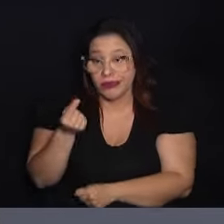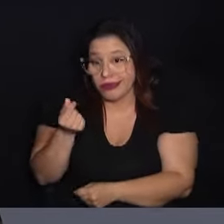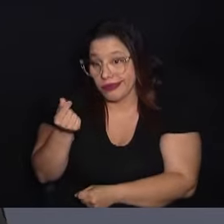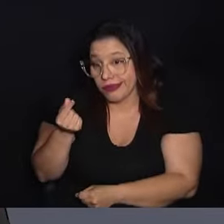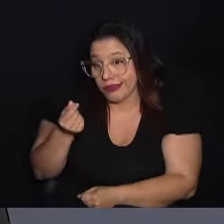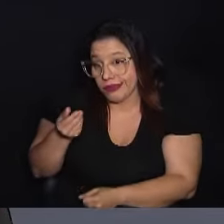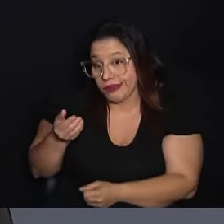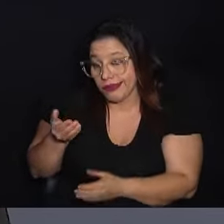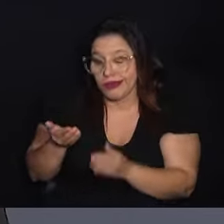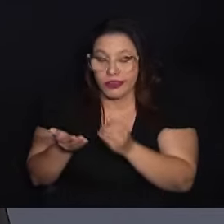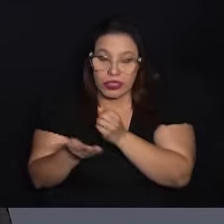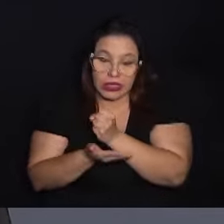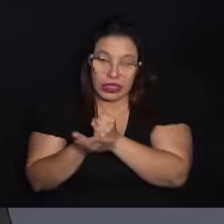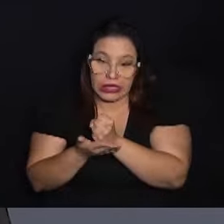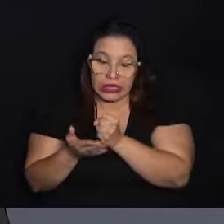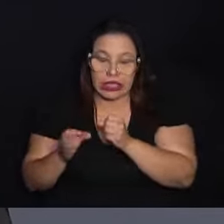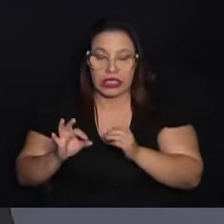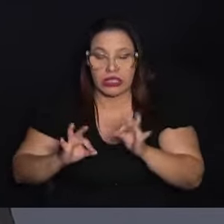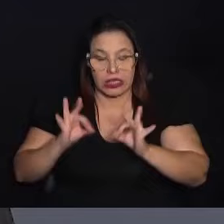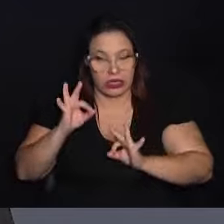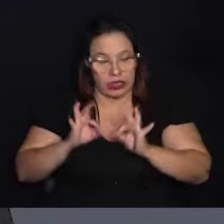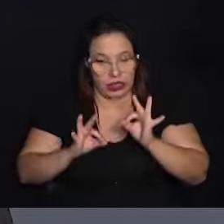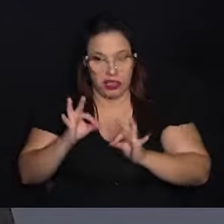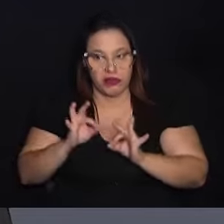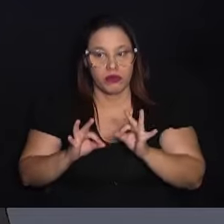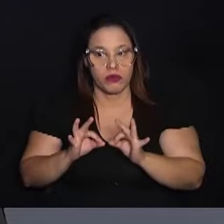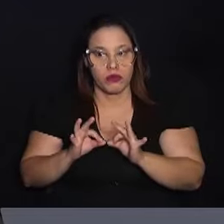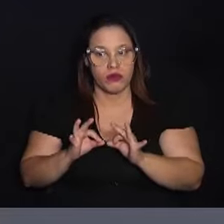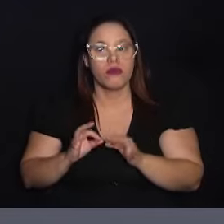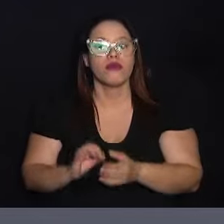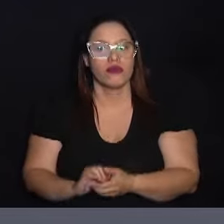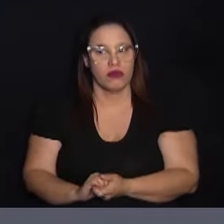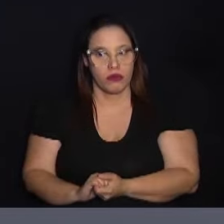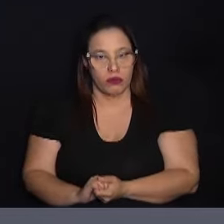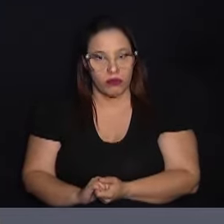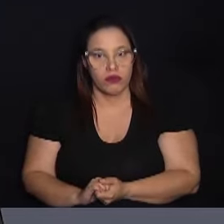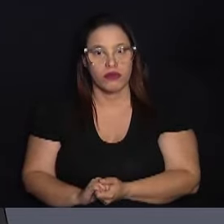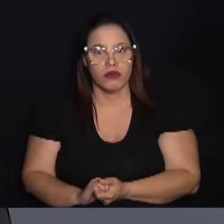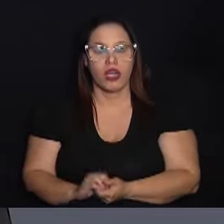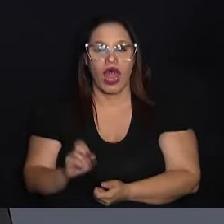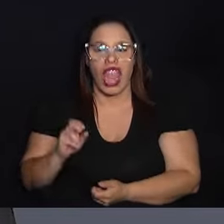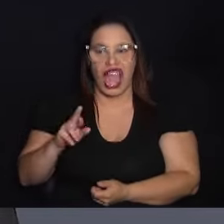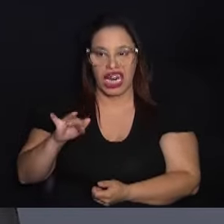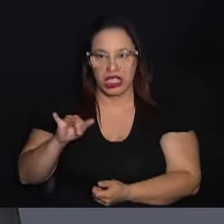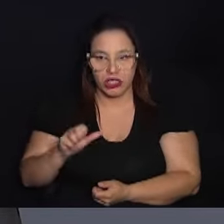nele com condições desde das competências técnicas daquela área,